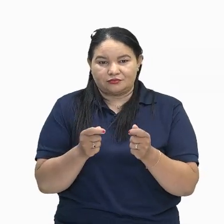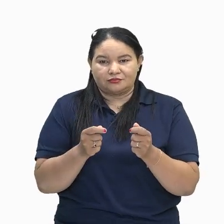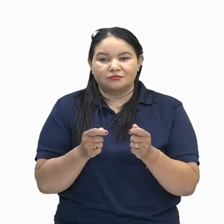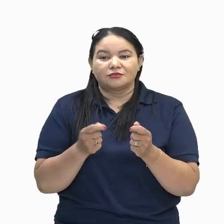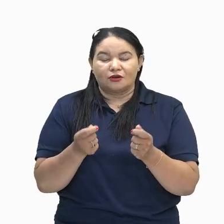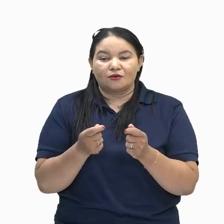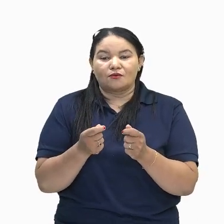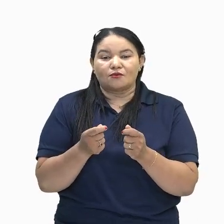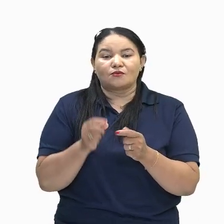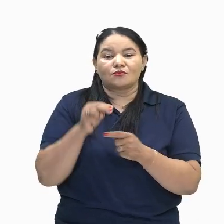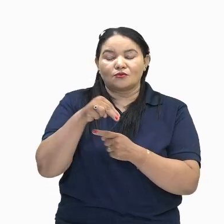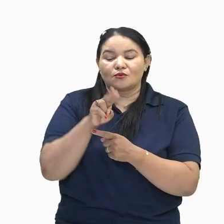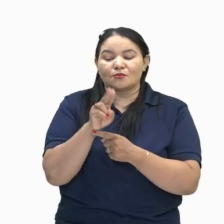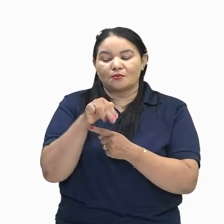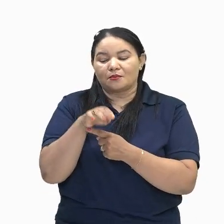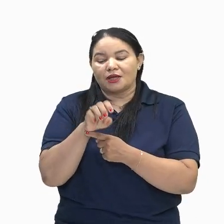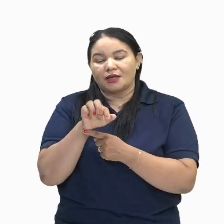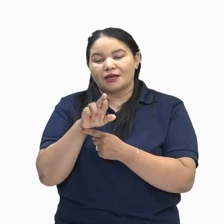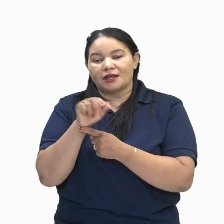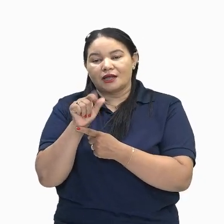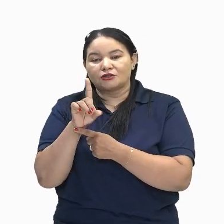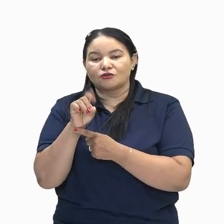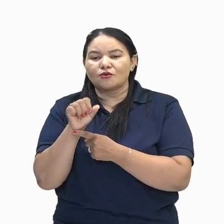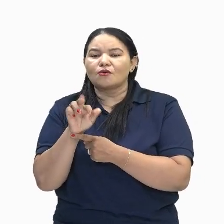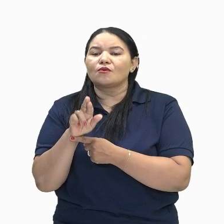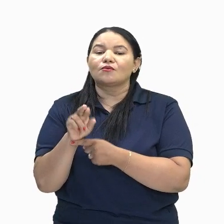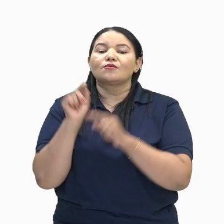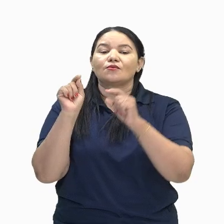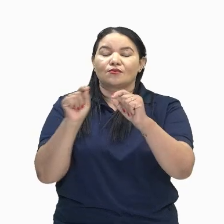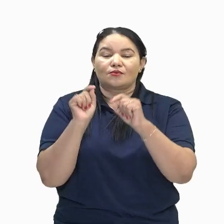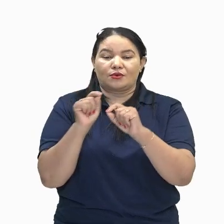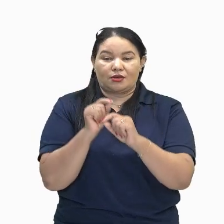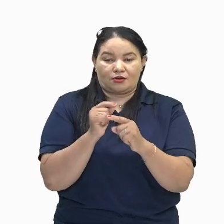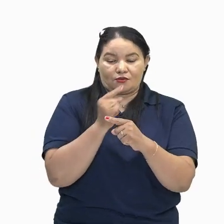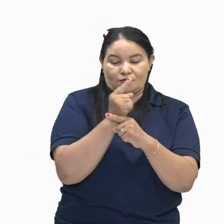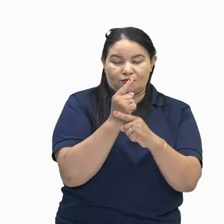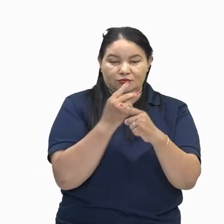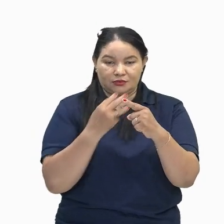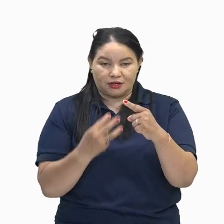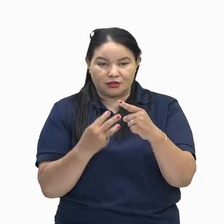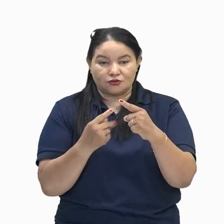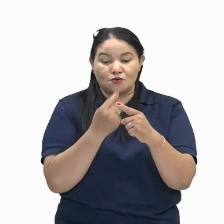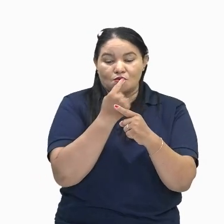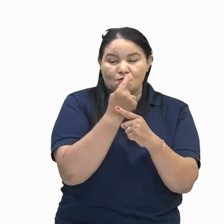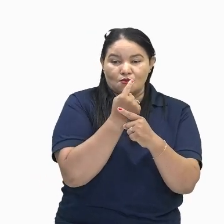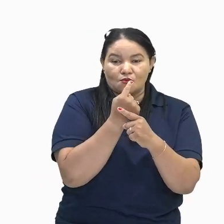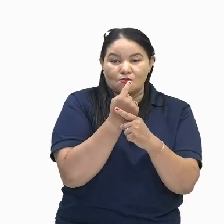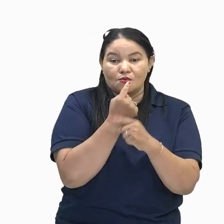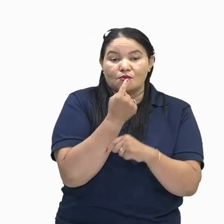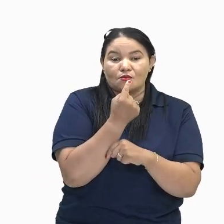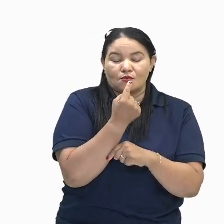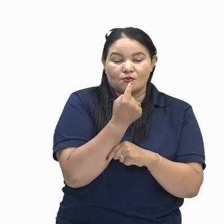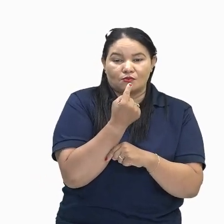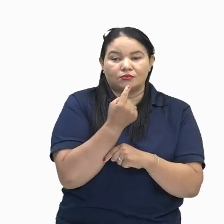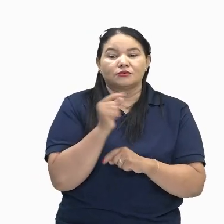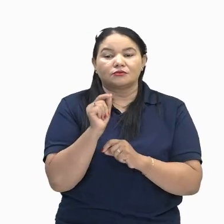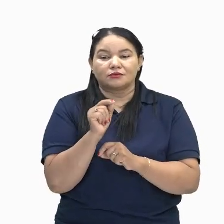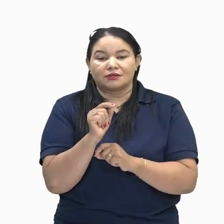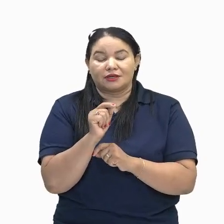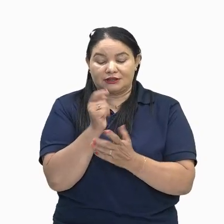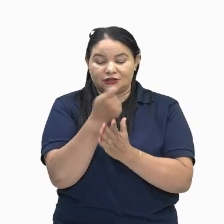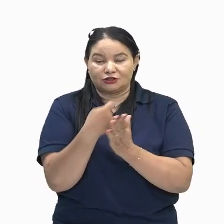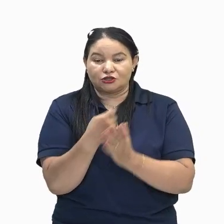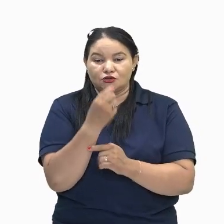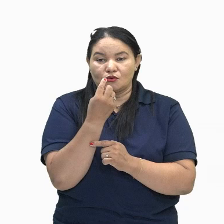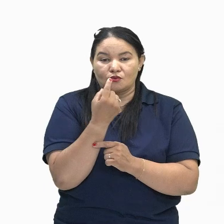palavra terço? Exatamente a palavra 1. Então, 1/3 da pizza é o nosso sujeito, desapareceu é o nosso verbo.